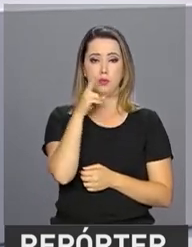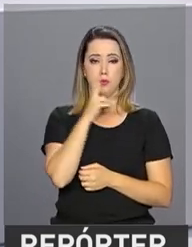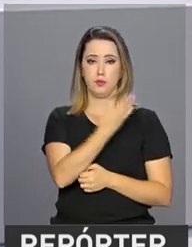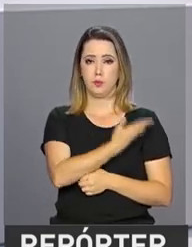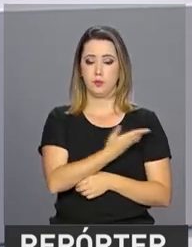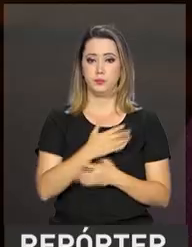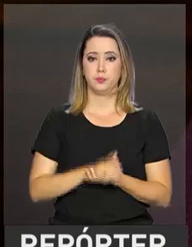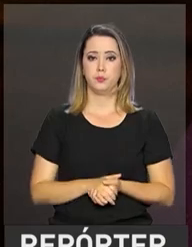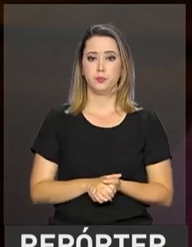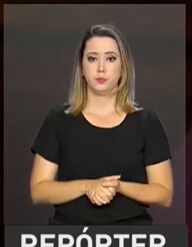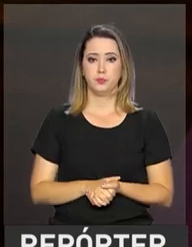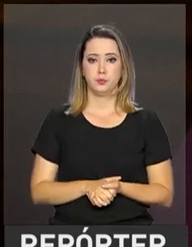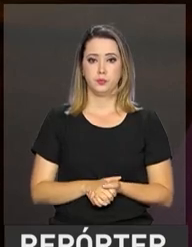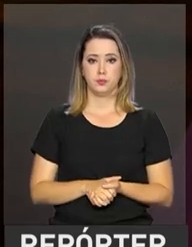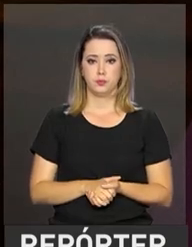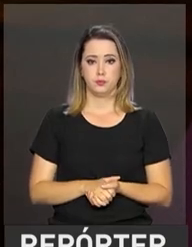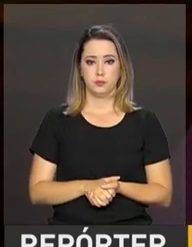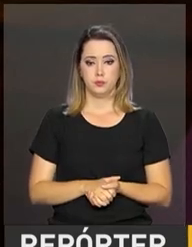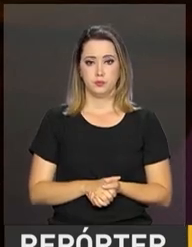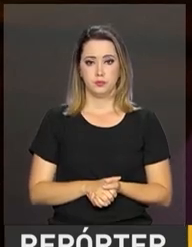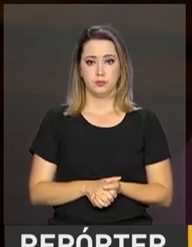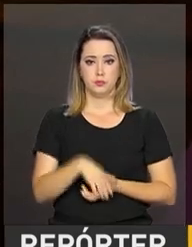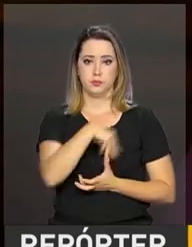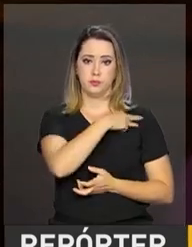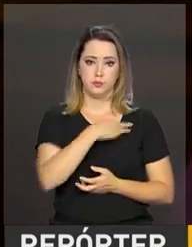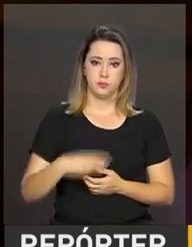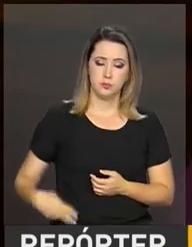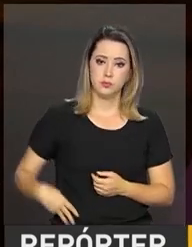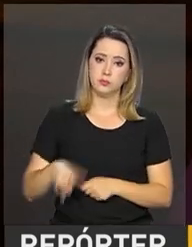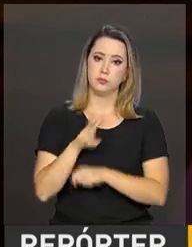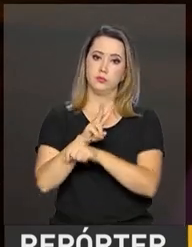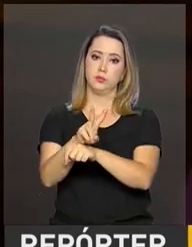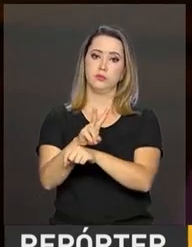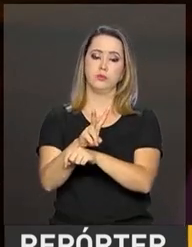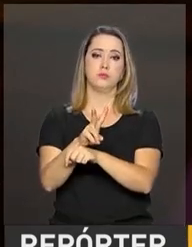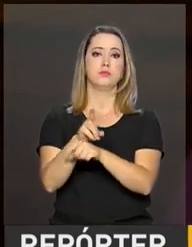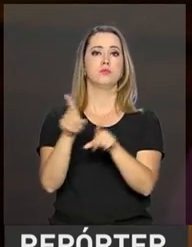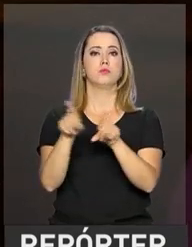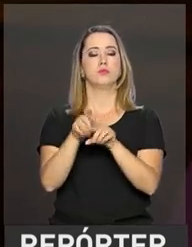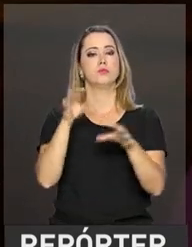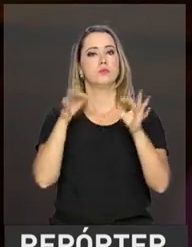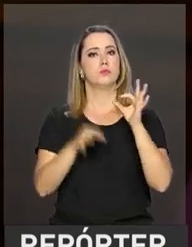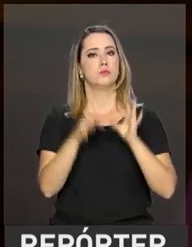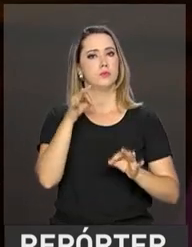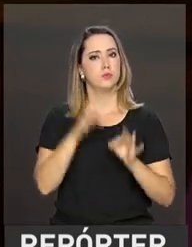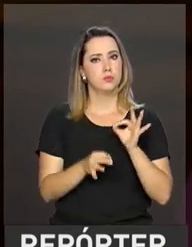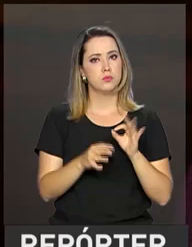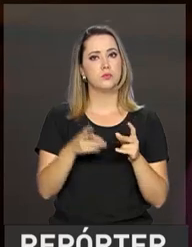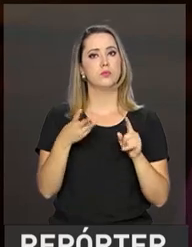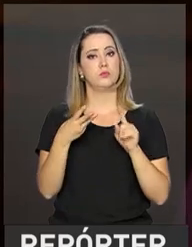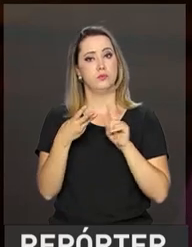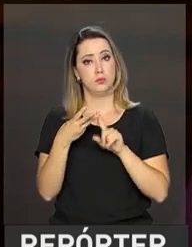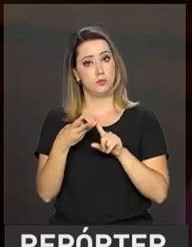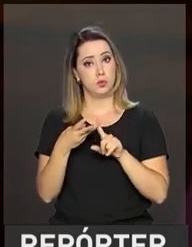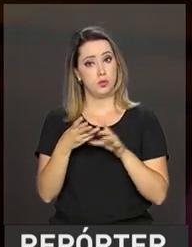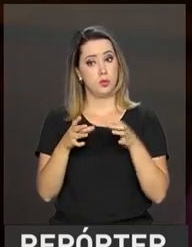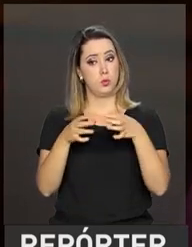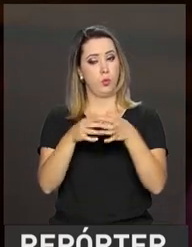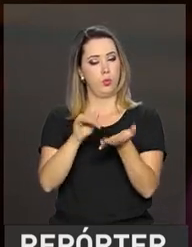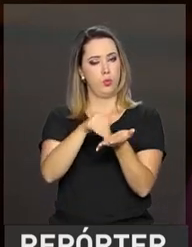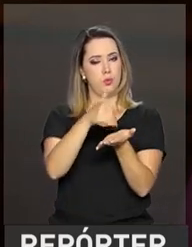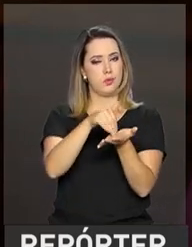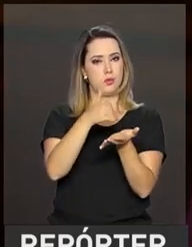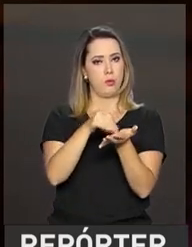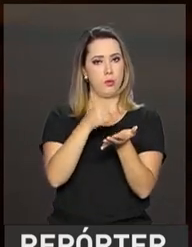reunião os ministros da defesa raul jungmann da justiça torquato jardim e do gabinete de segurança